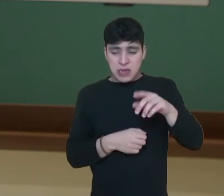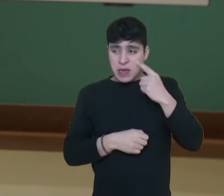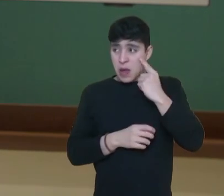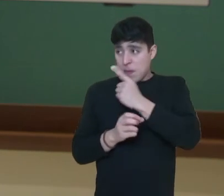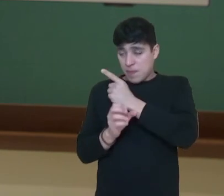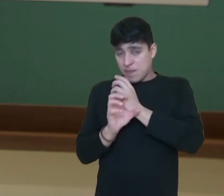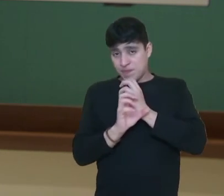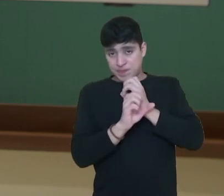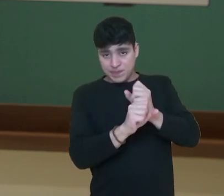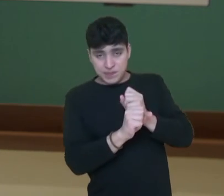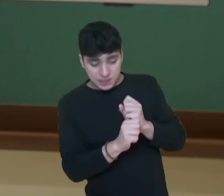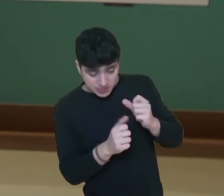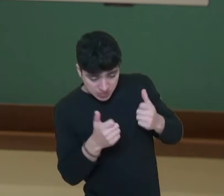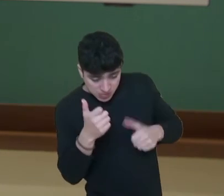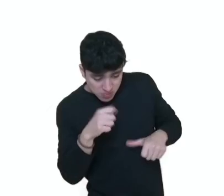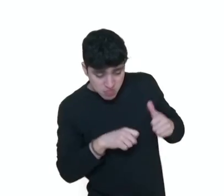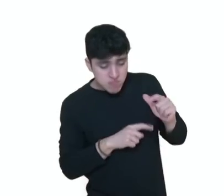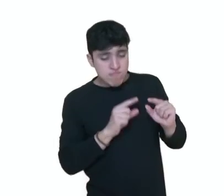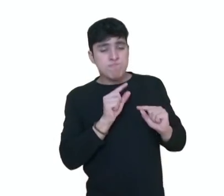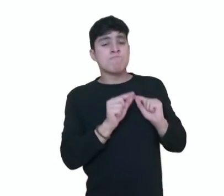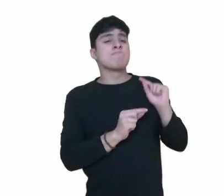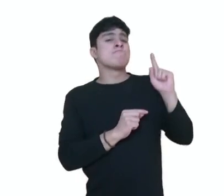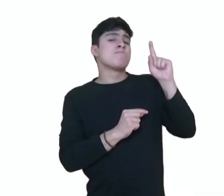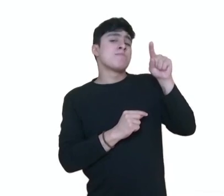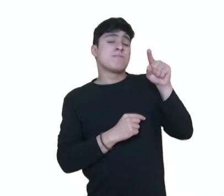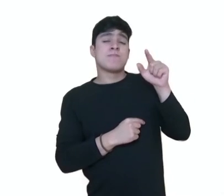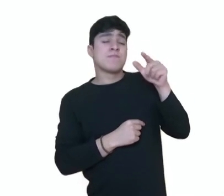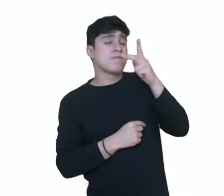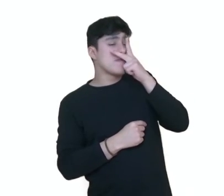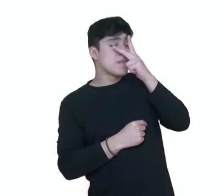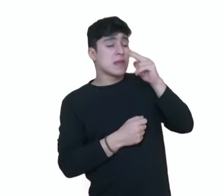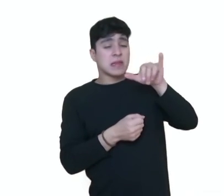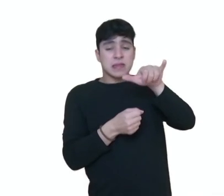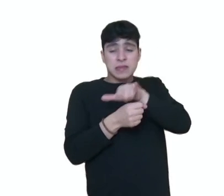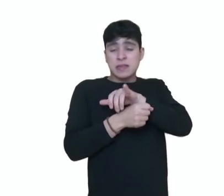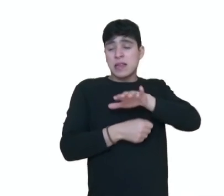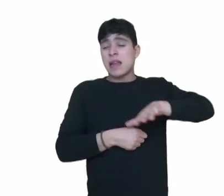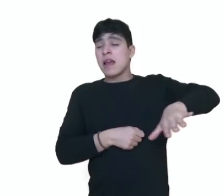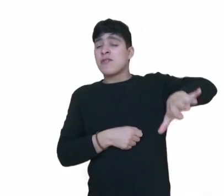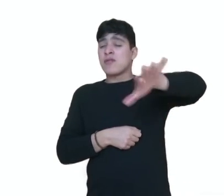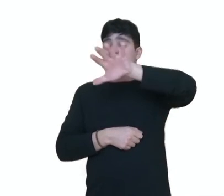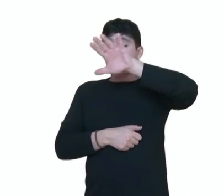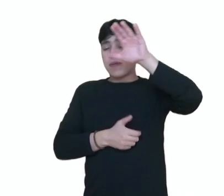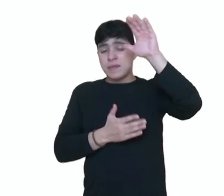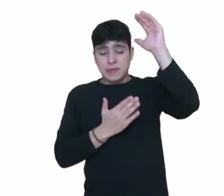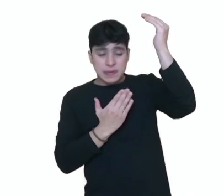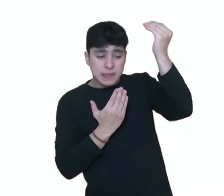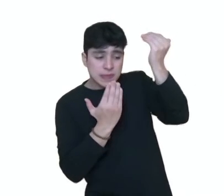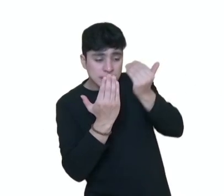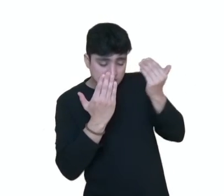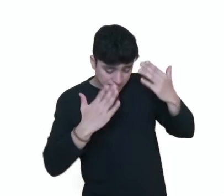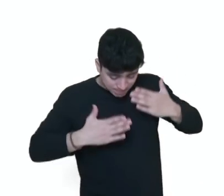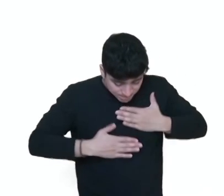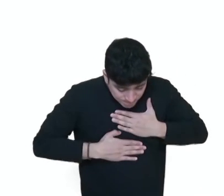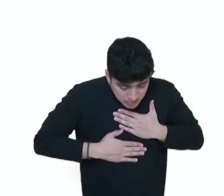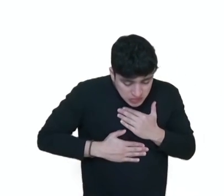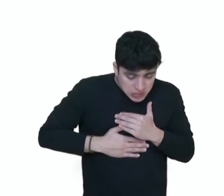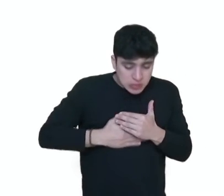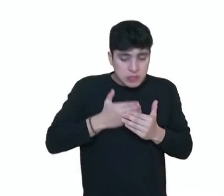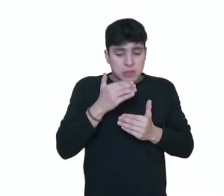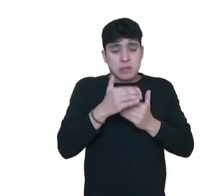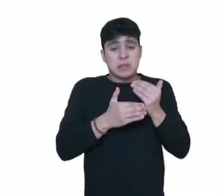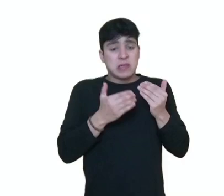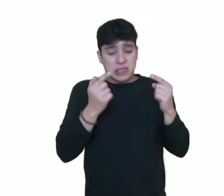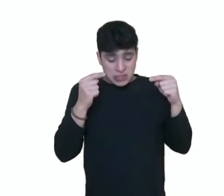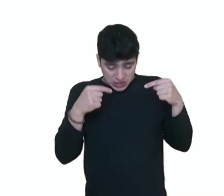Vimos que a autoavaliação é uma ferramenta mais abrangente de análise do desempenho que contribui para uma relação mais natural